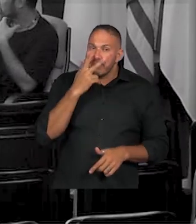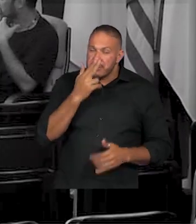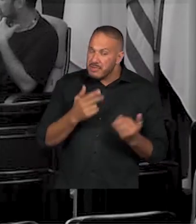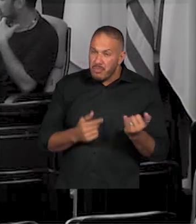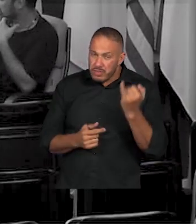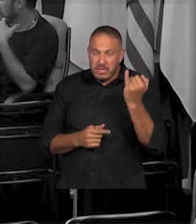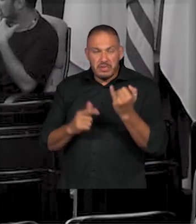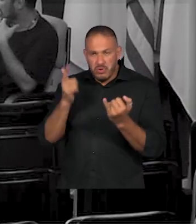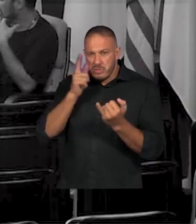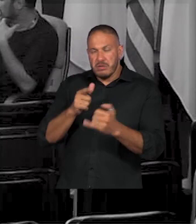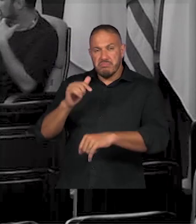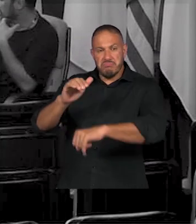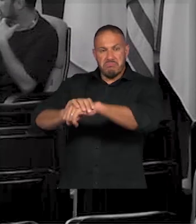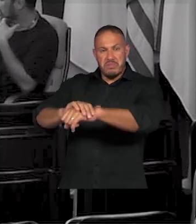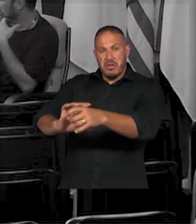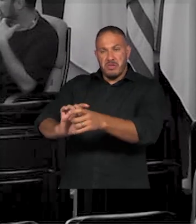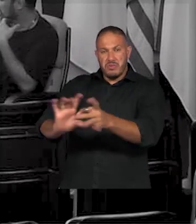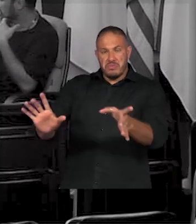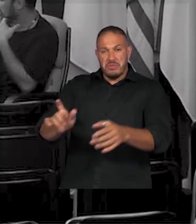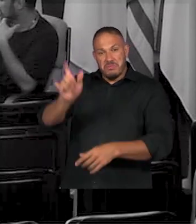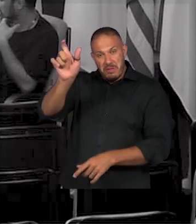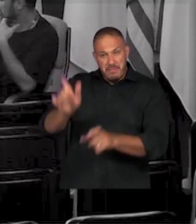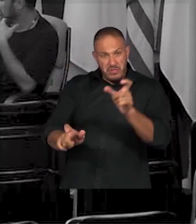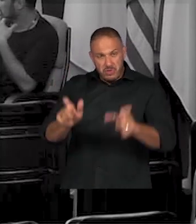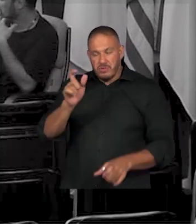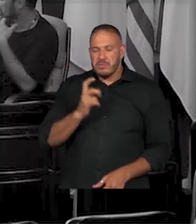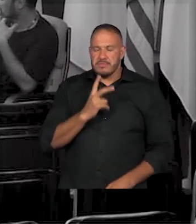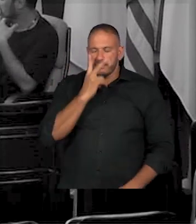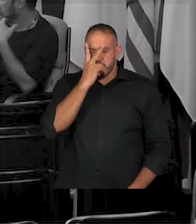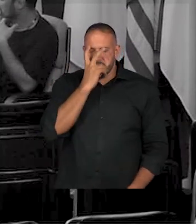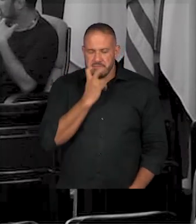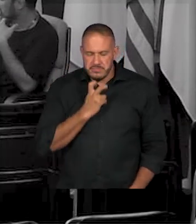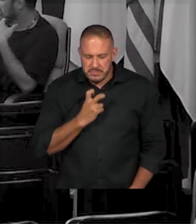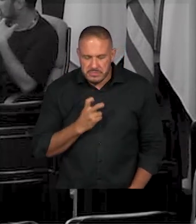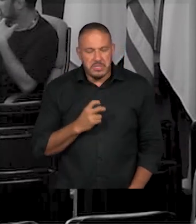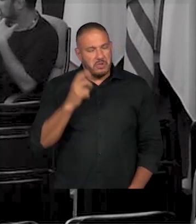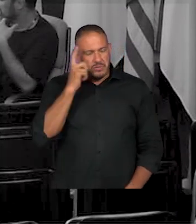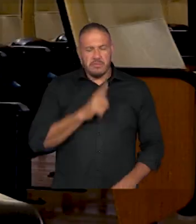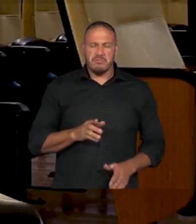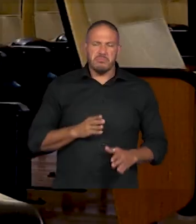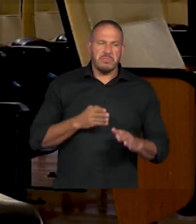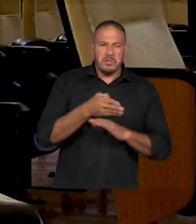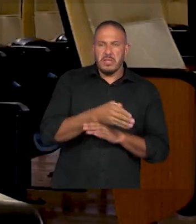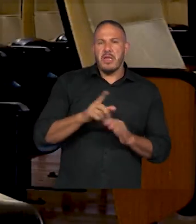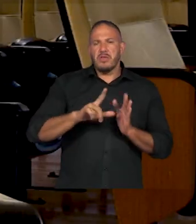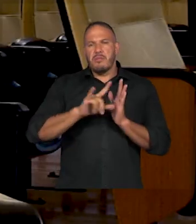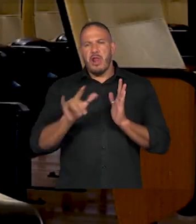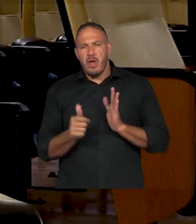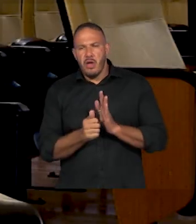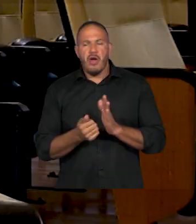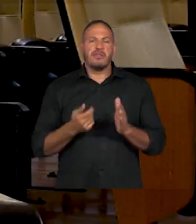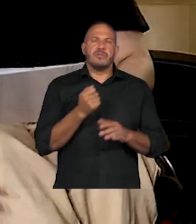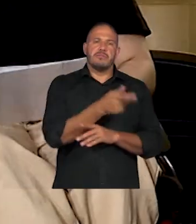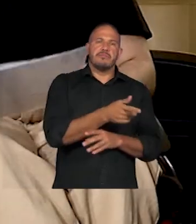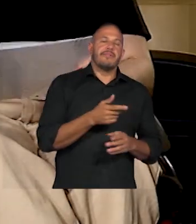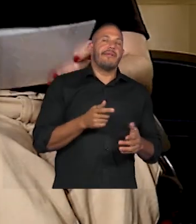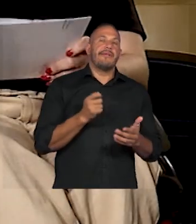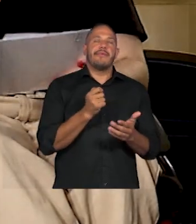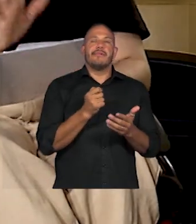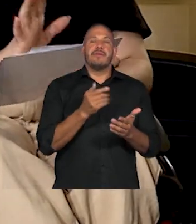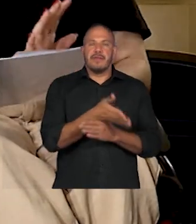as pessoas com deficiência visual ser consumista, entrar numa loja, entrar no mercado e comprar. Nós vamos fazer